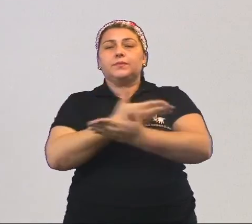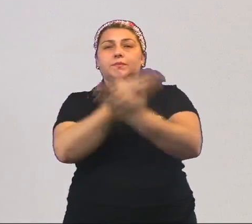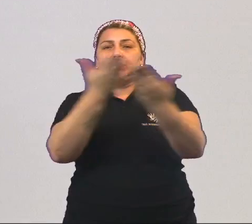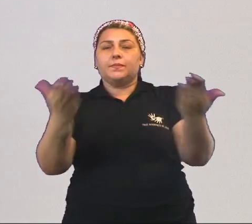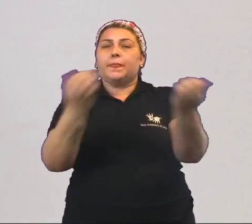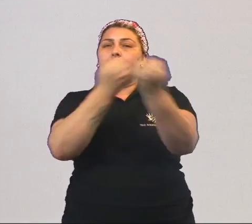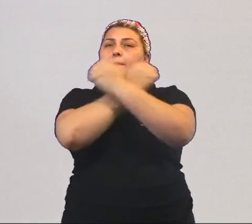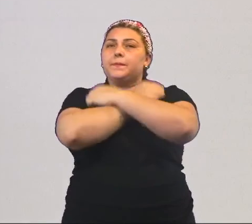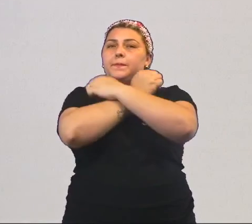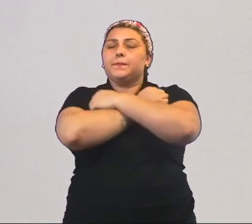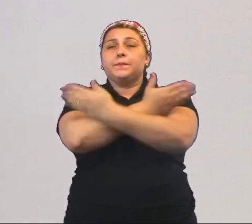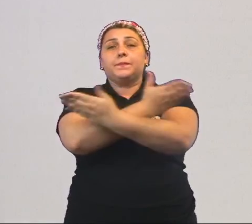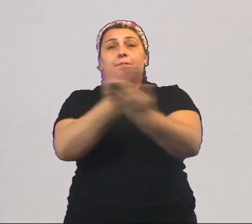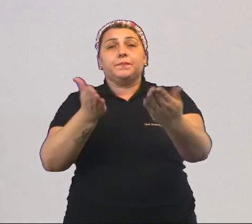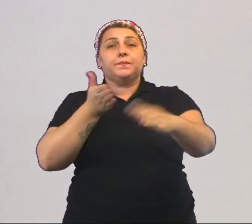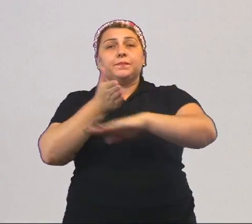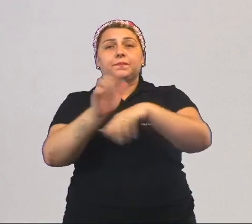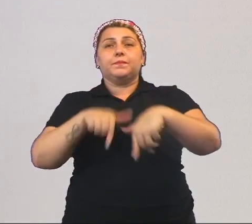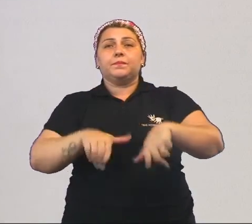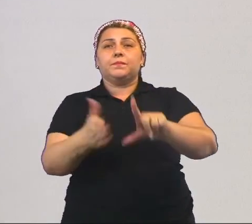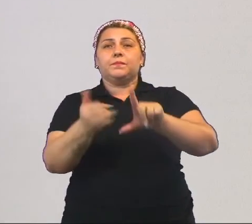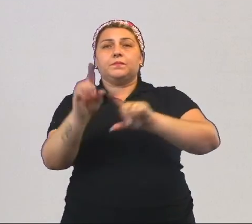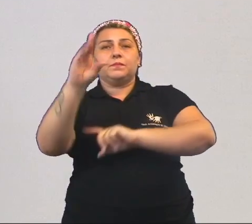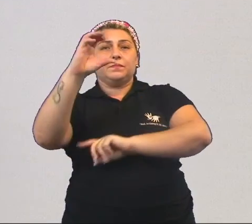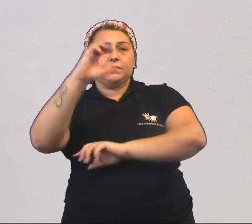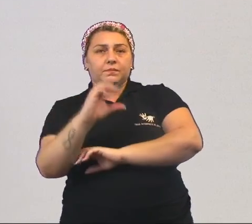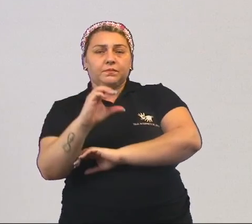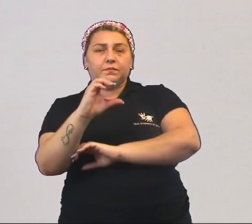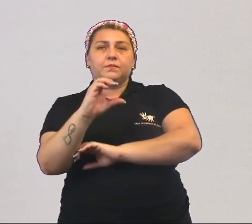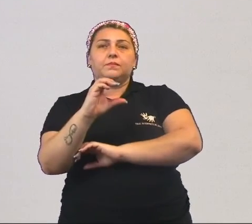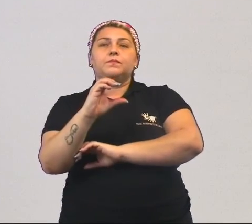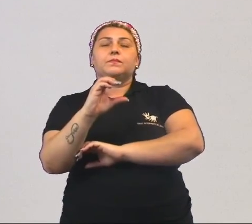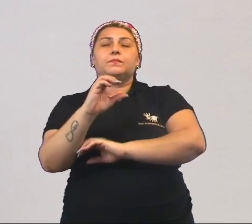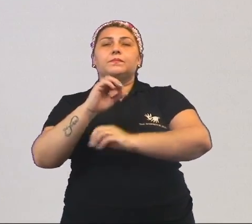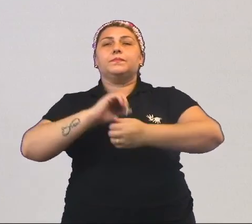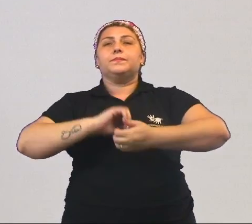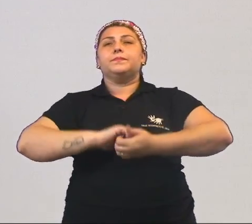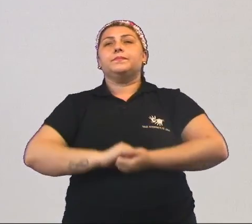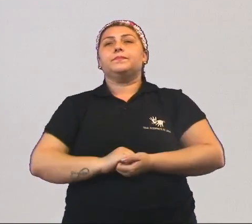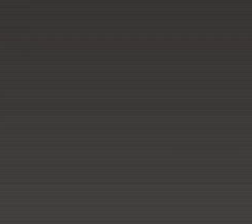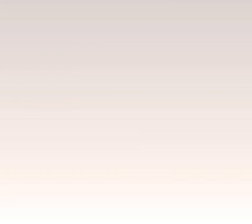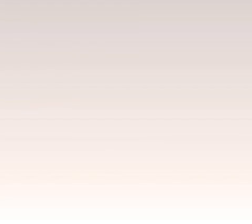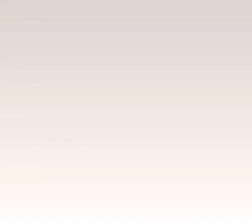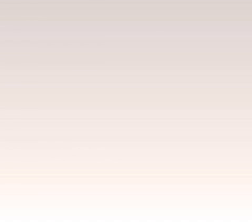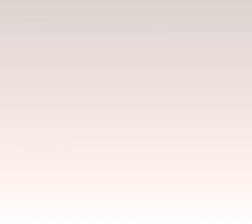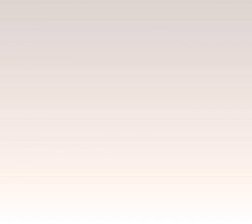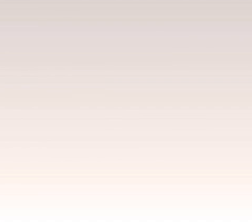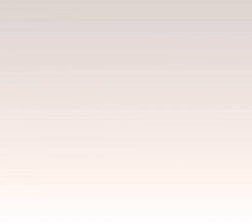vocês, o meu forte abraço e acesse a plataforma eduque.ac.